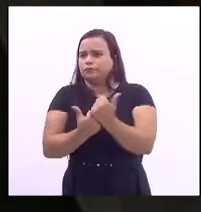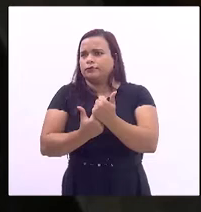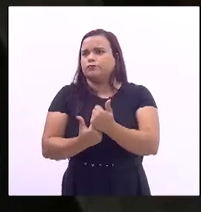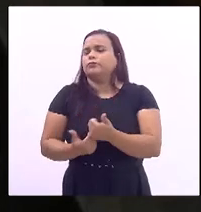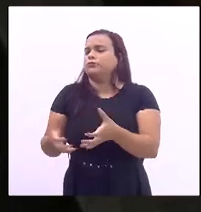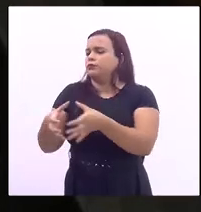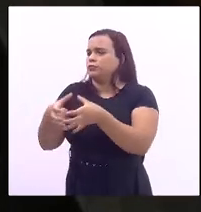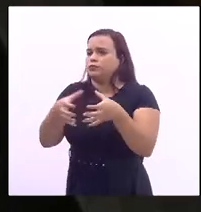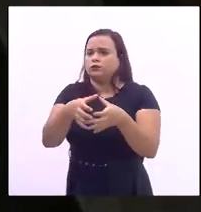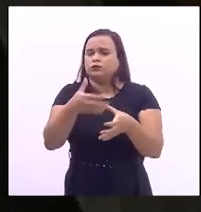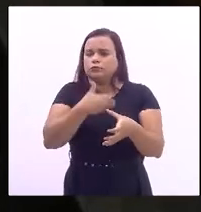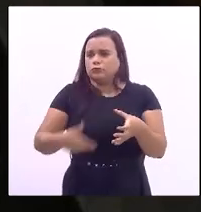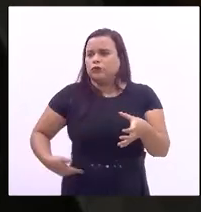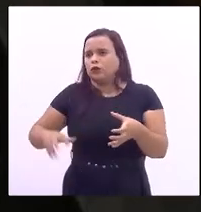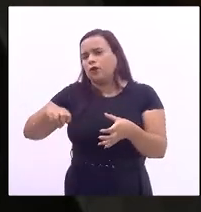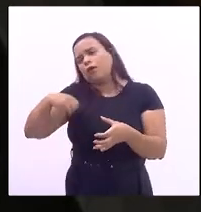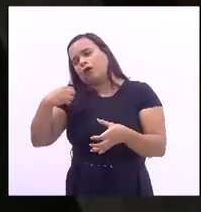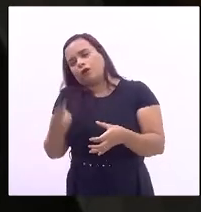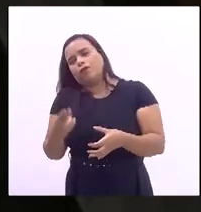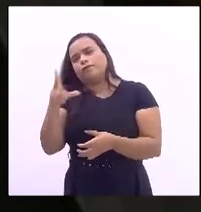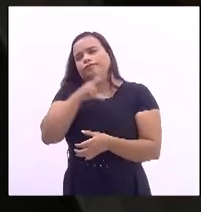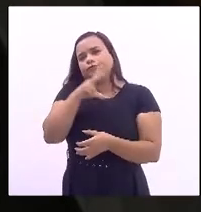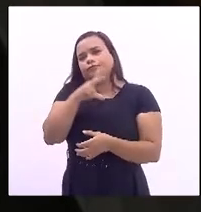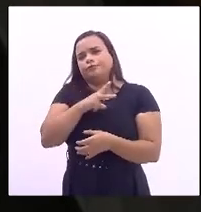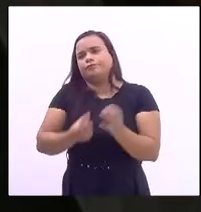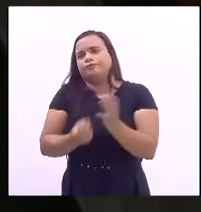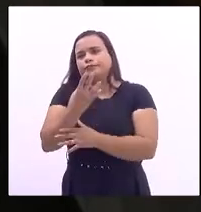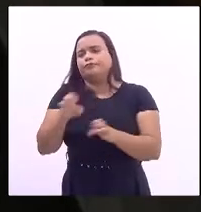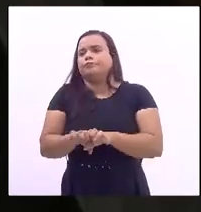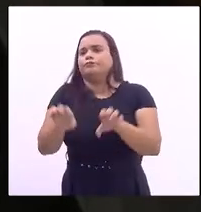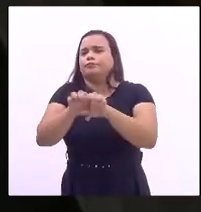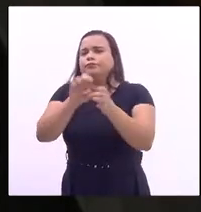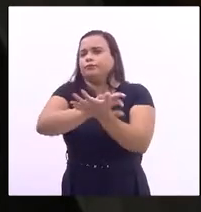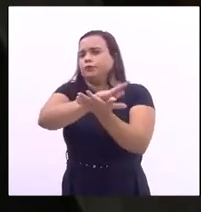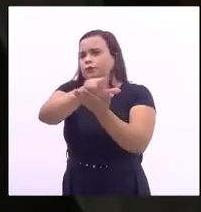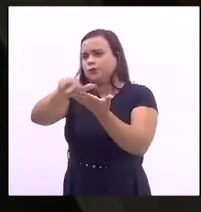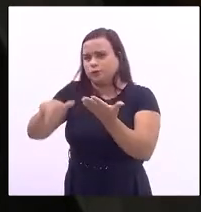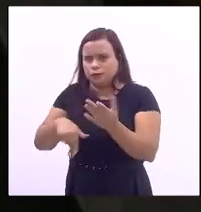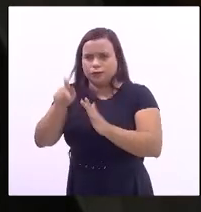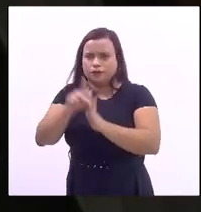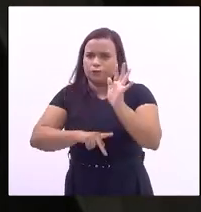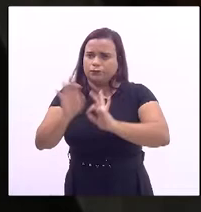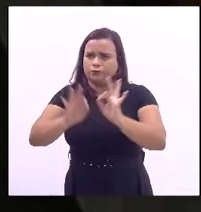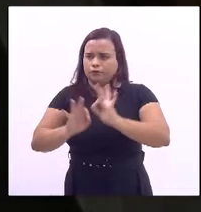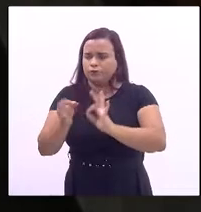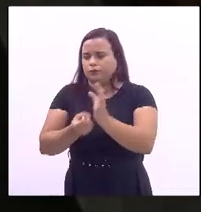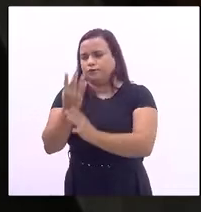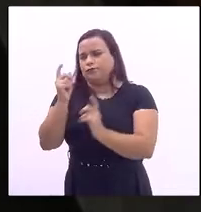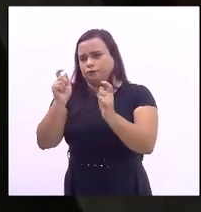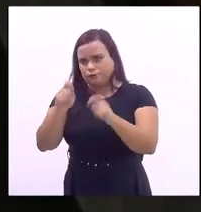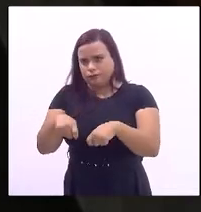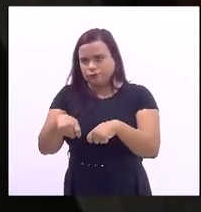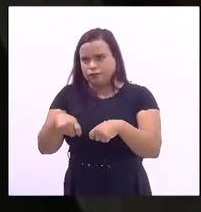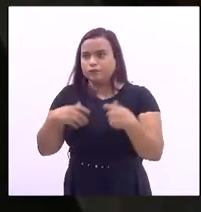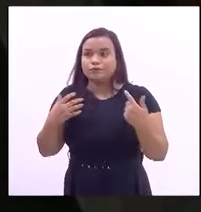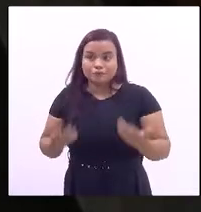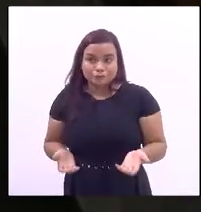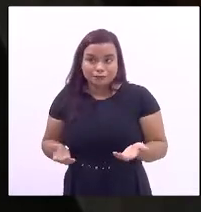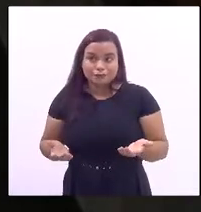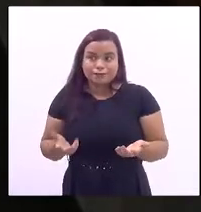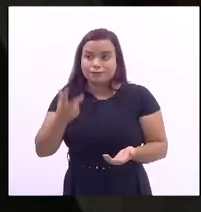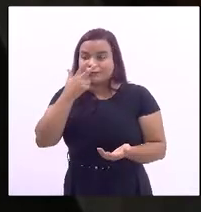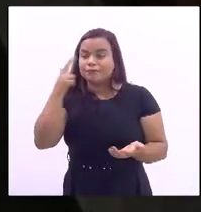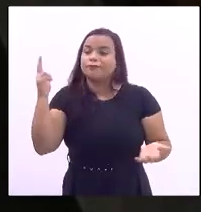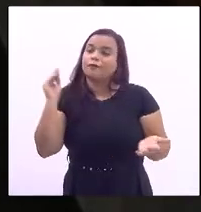entidades públicas ou privadas para estruturação de projetos faltou aqui